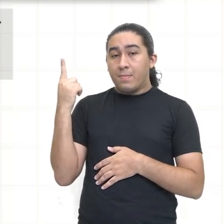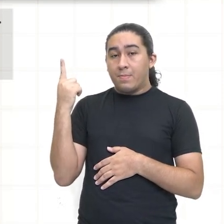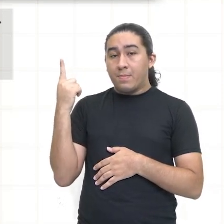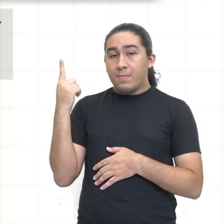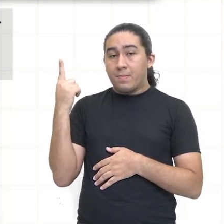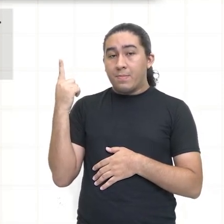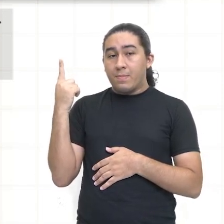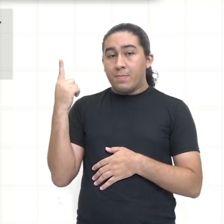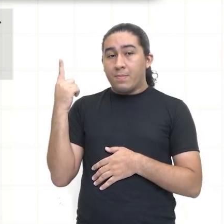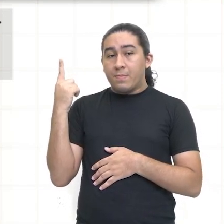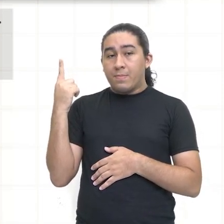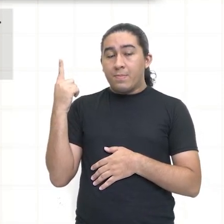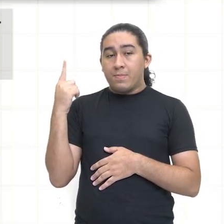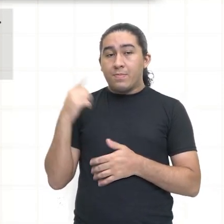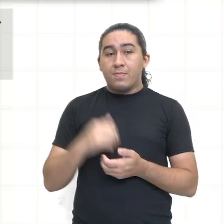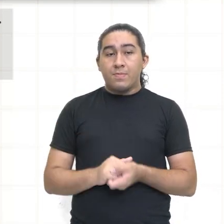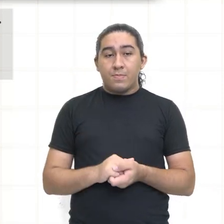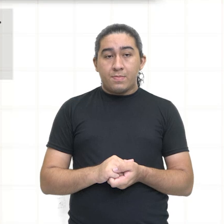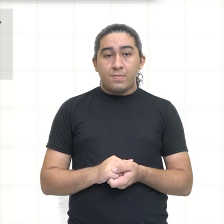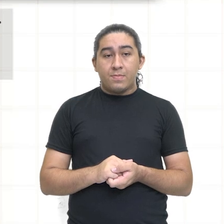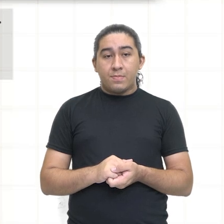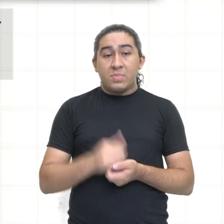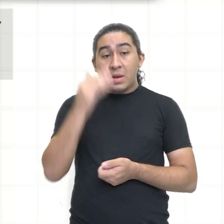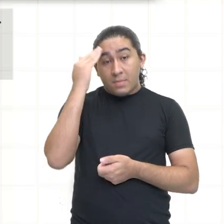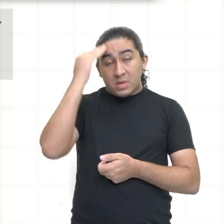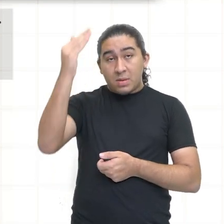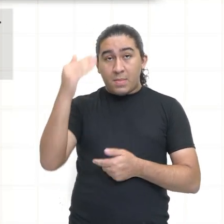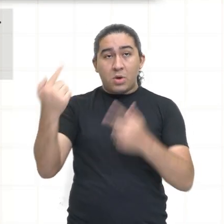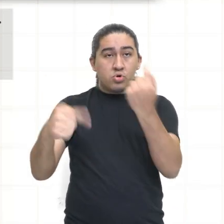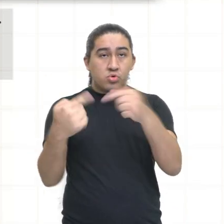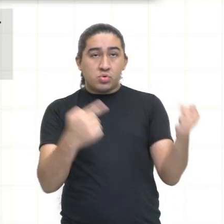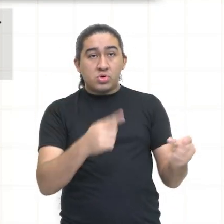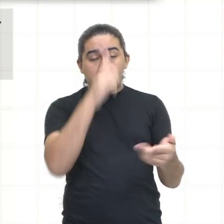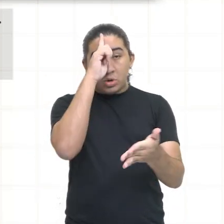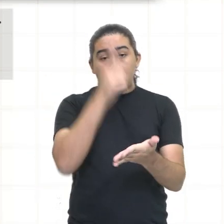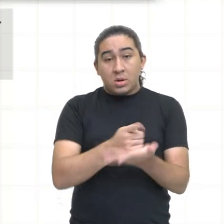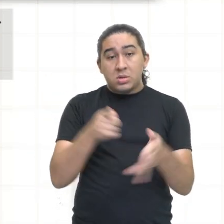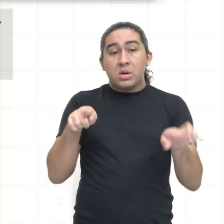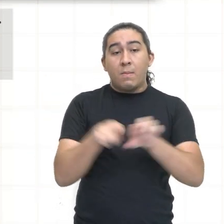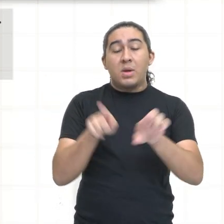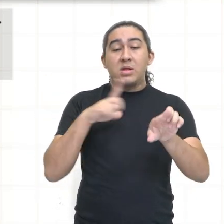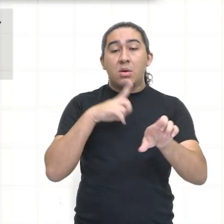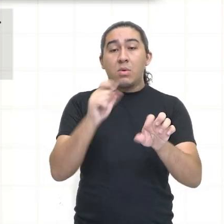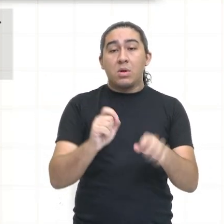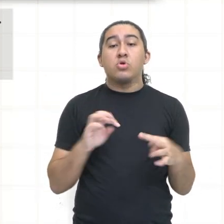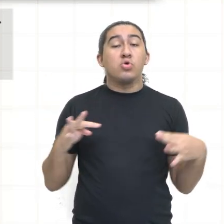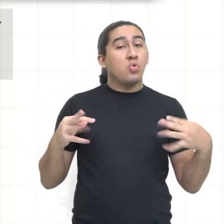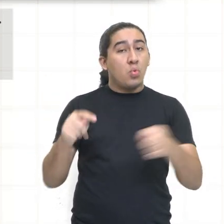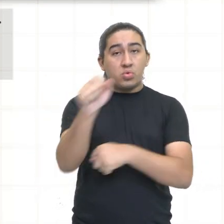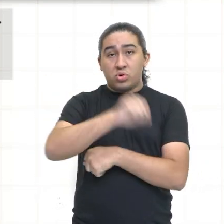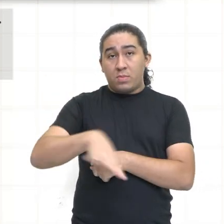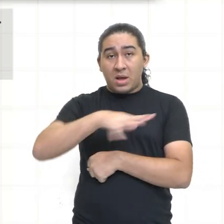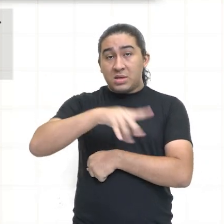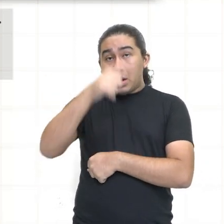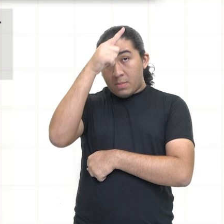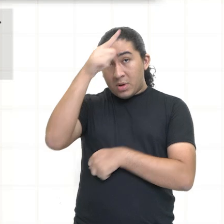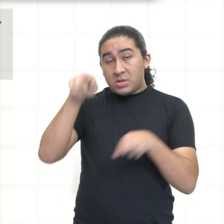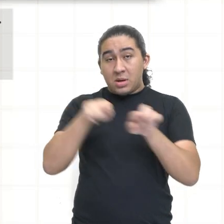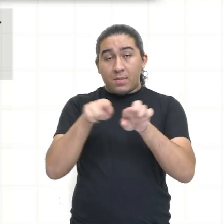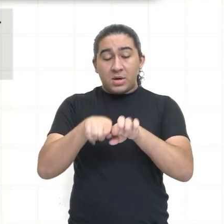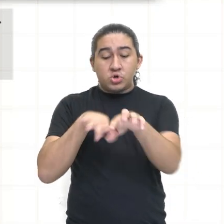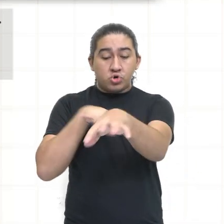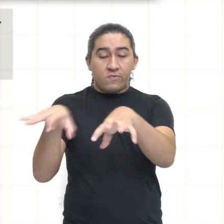Da Conferência de Potsdam, principais decisões e discussões, estamos vendo aqui todo o território da Alemanha e ele